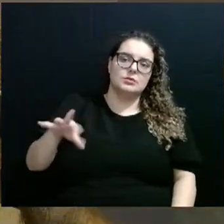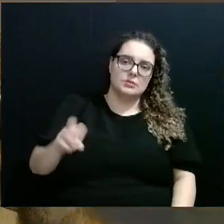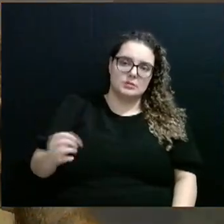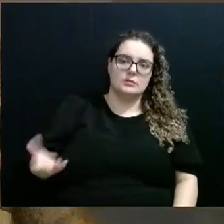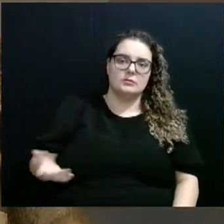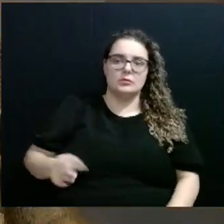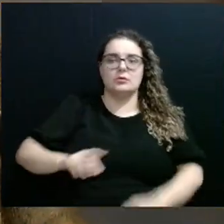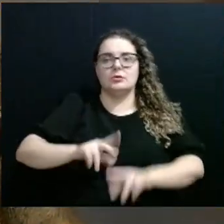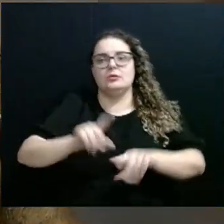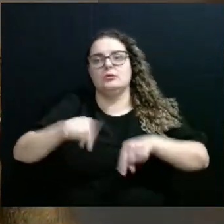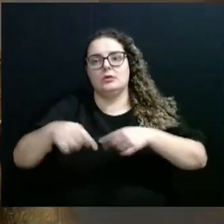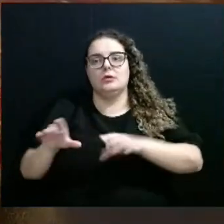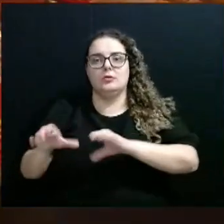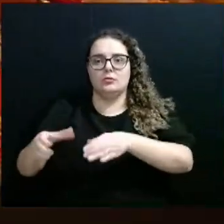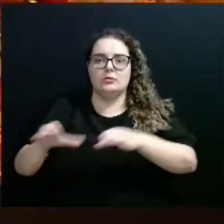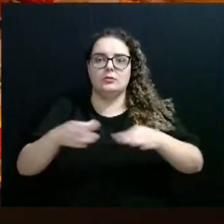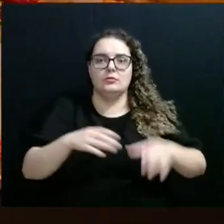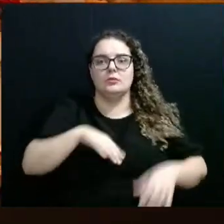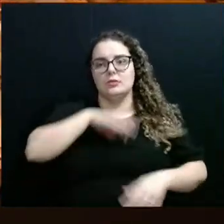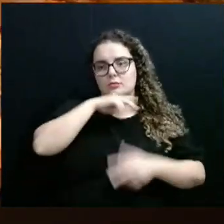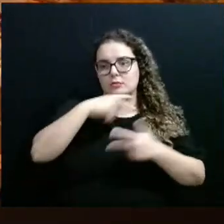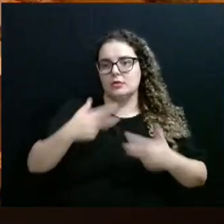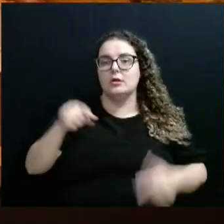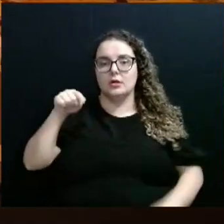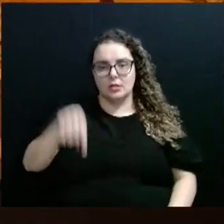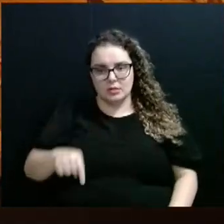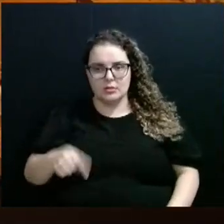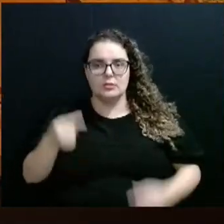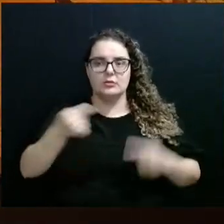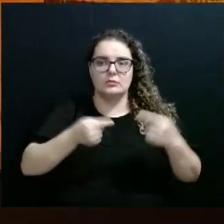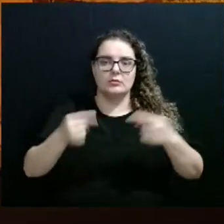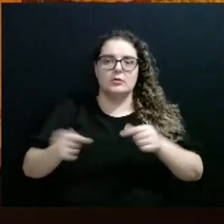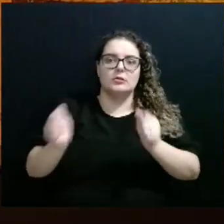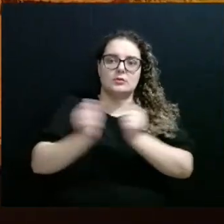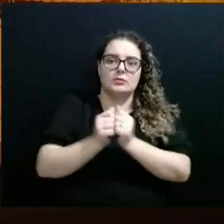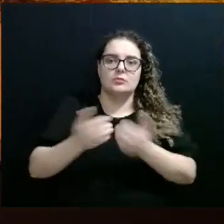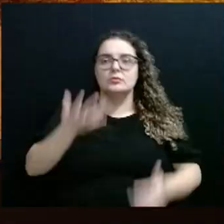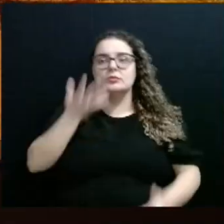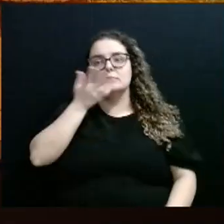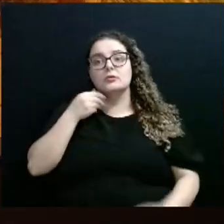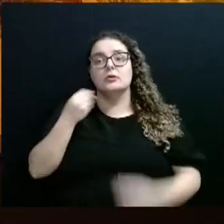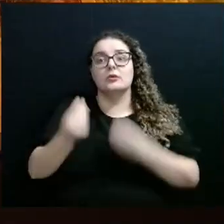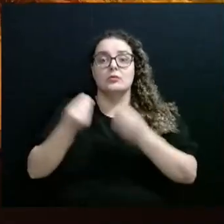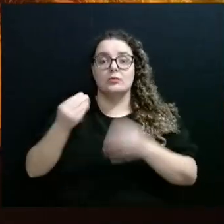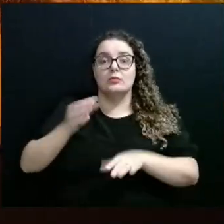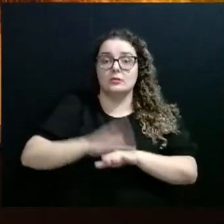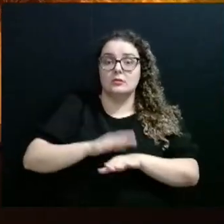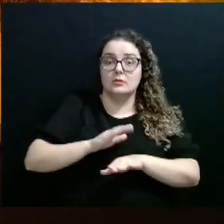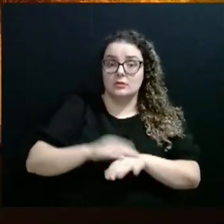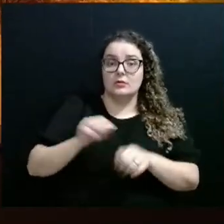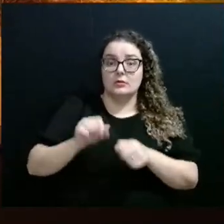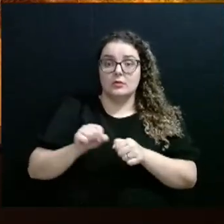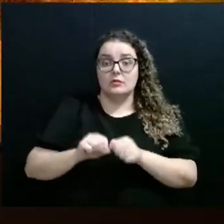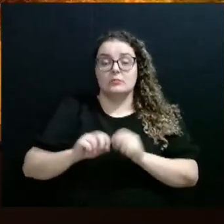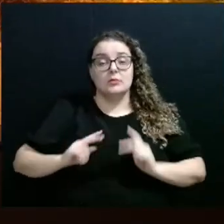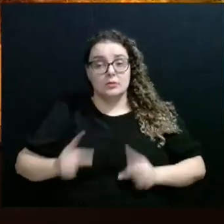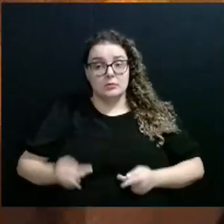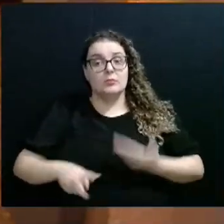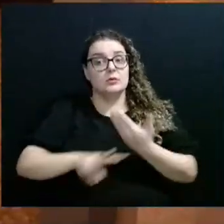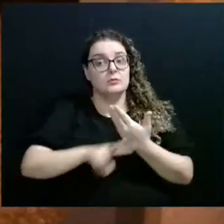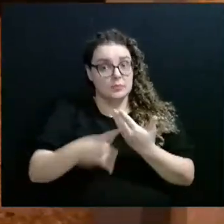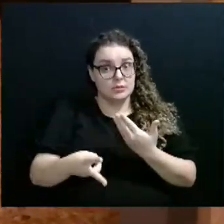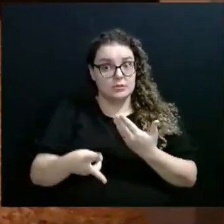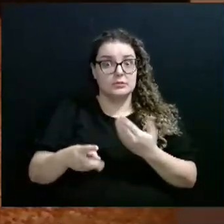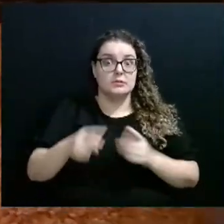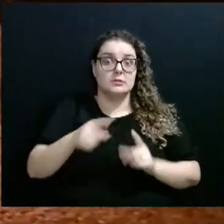de animais. Então é isso que a gente vai discutir com eles. Então, como que as atividades realizadas pelo ser humano podem impactar nessas espécies, fazendo com